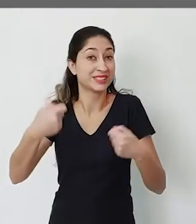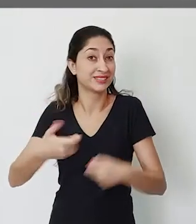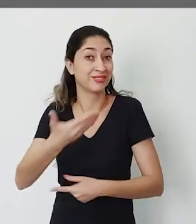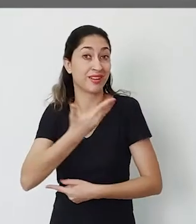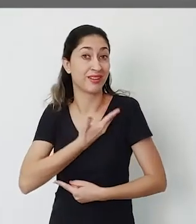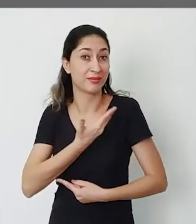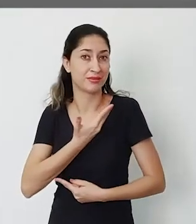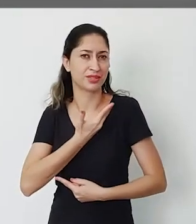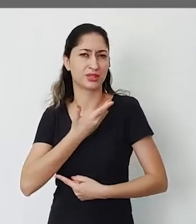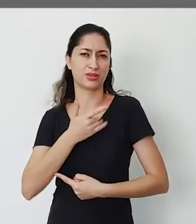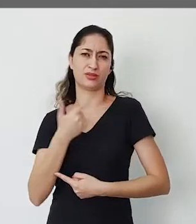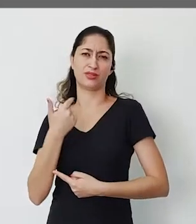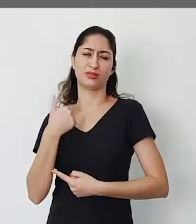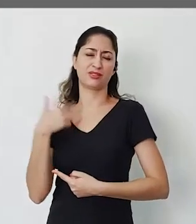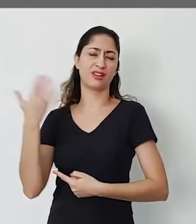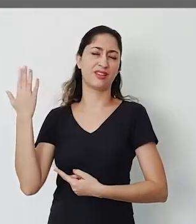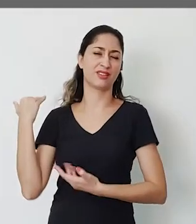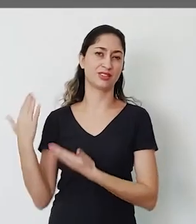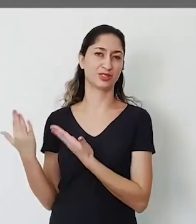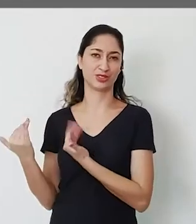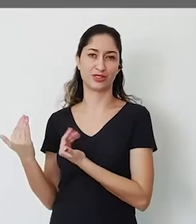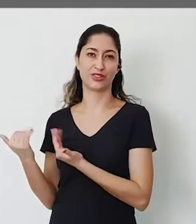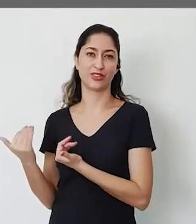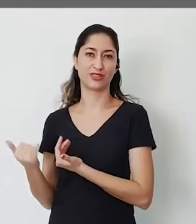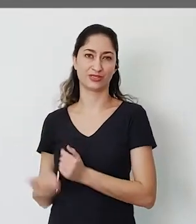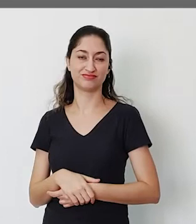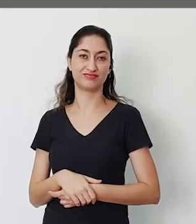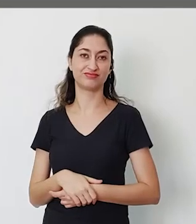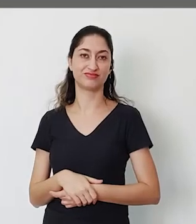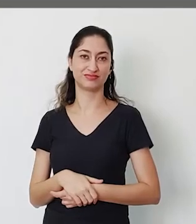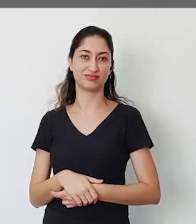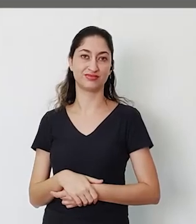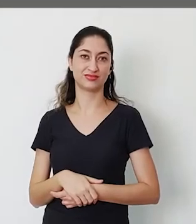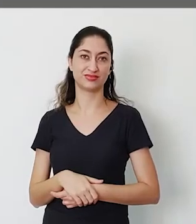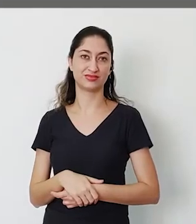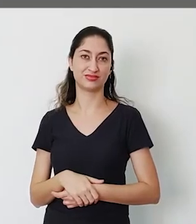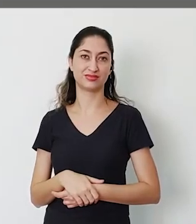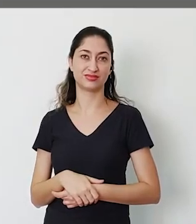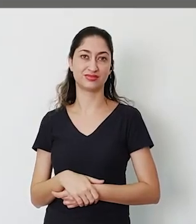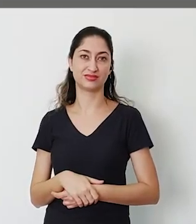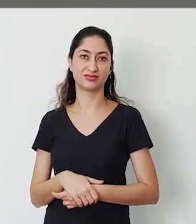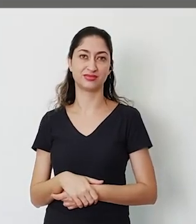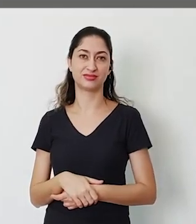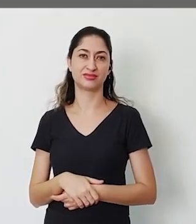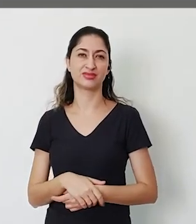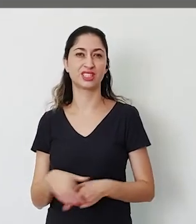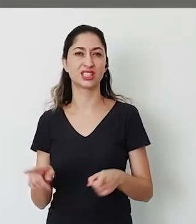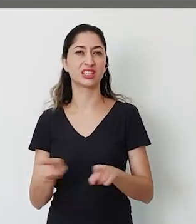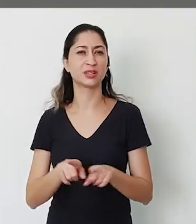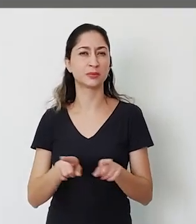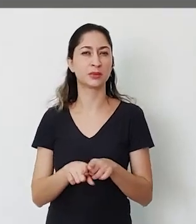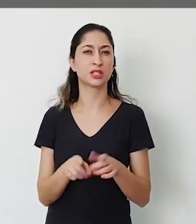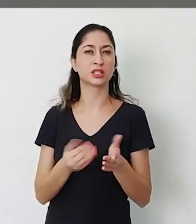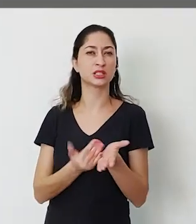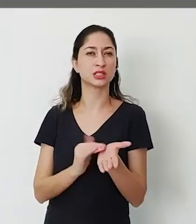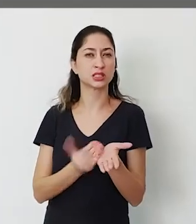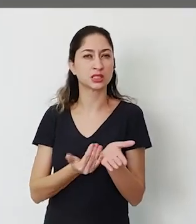de mulheres, e tem ampliado essa discussão em relação à